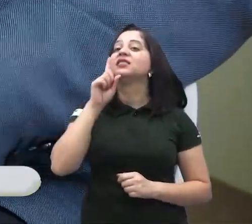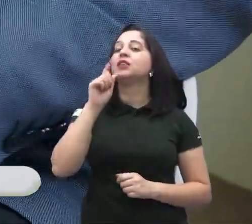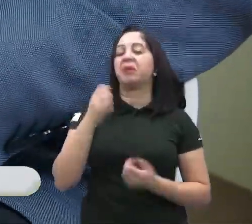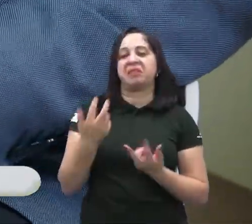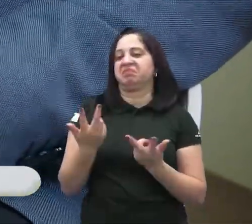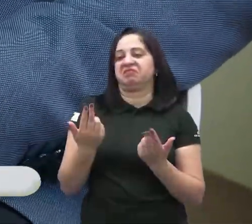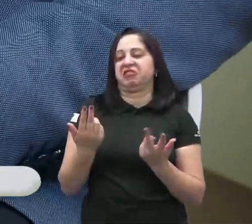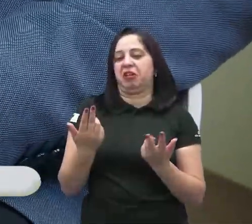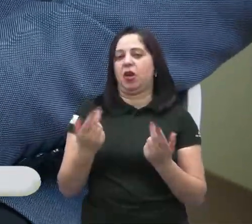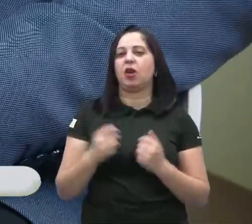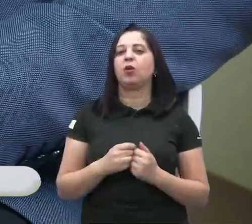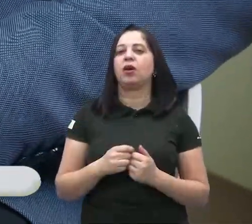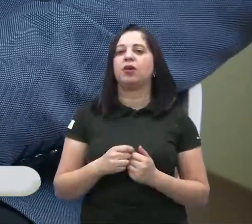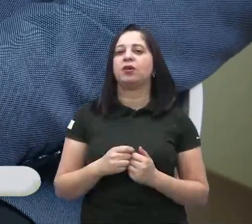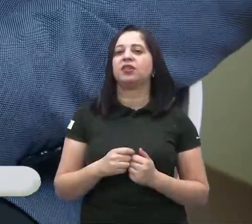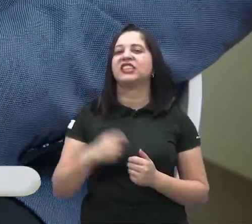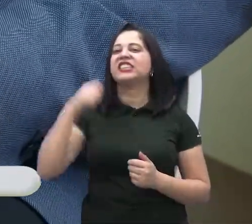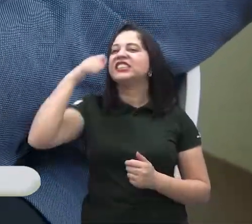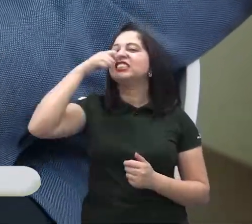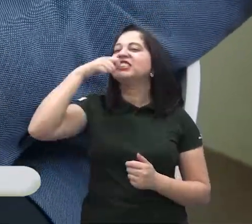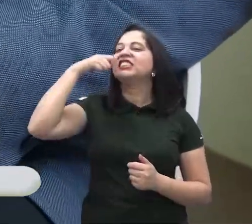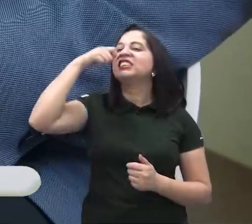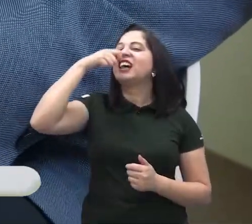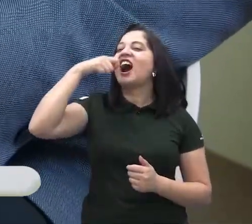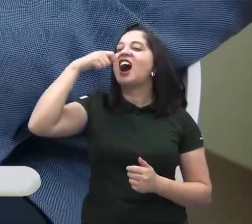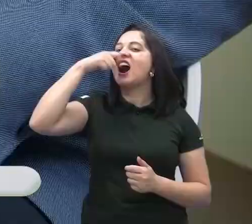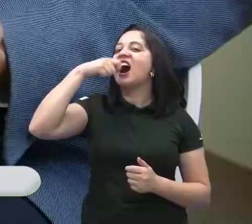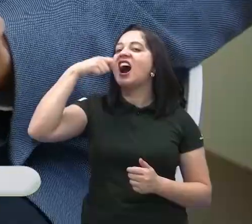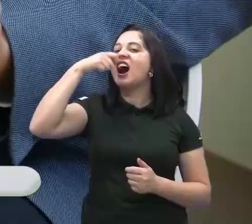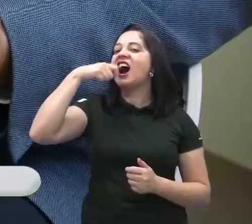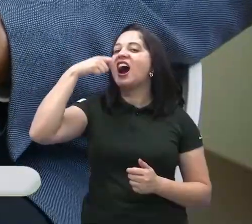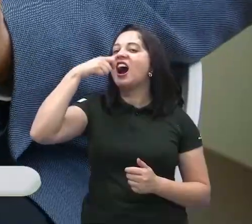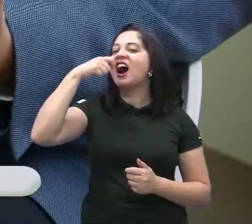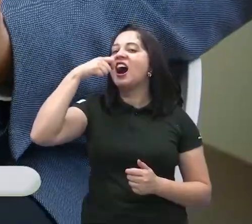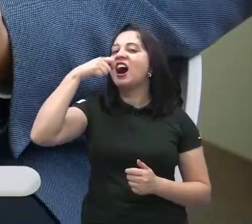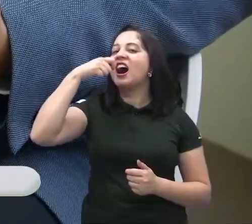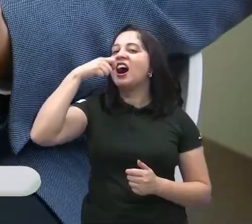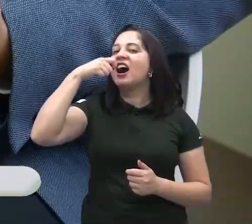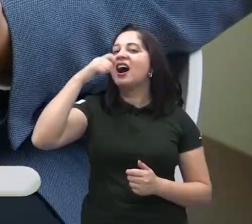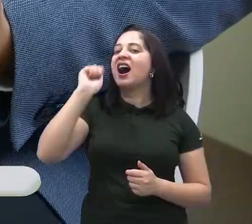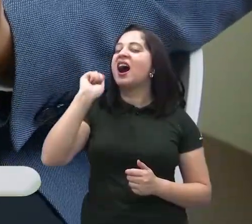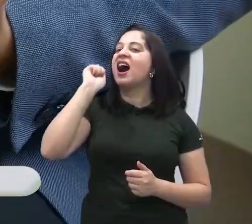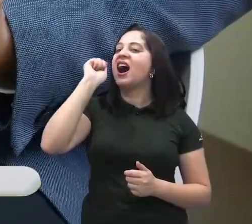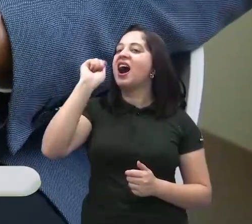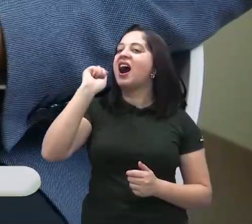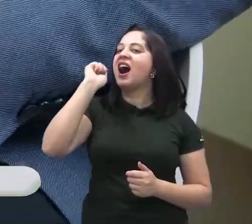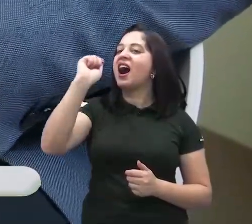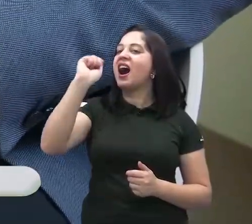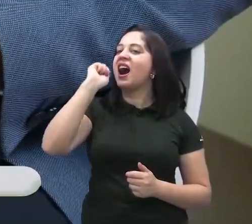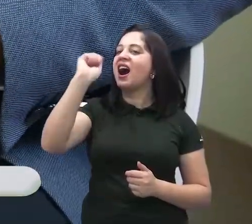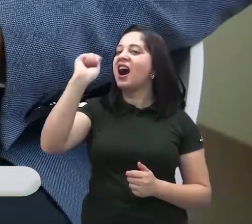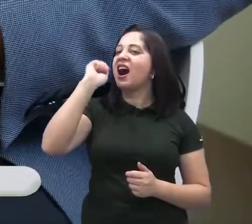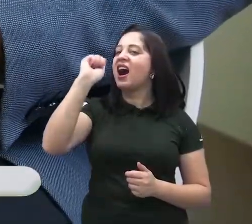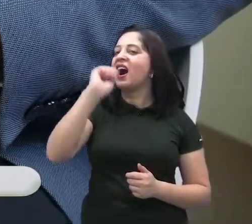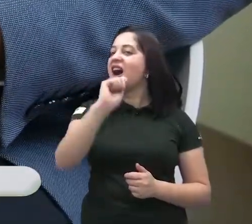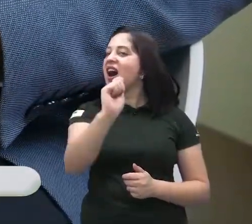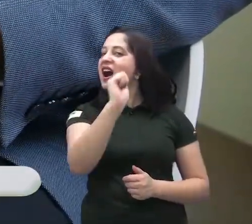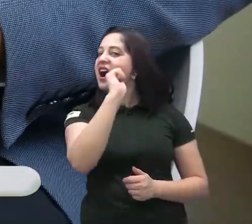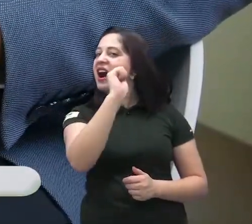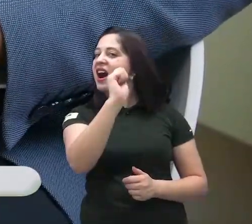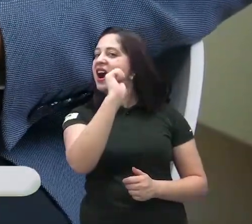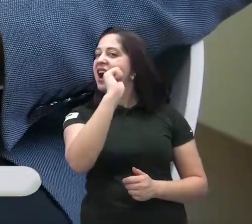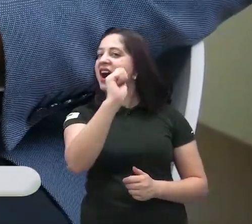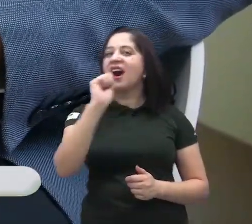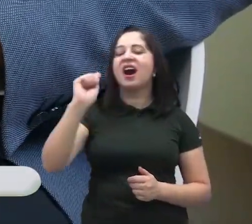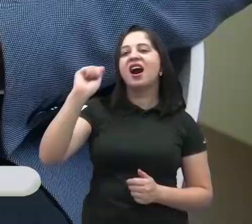A face externa, movimento circular. A parte que a gente mastiga, o famoso vai e vem, que nós vamos colocar a escova fazendo